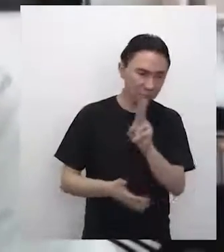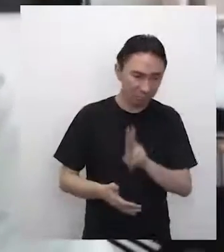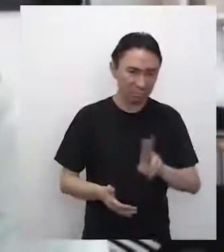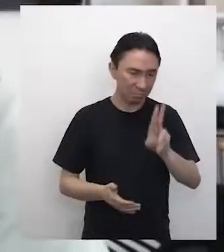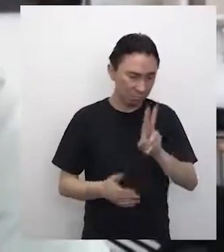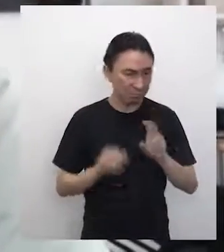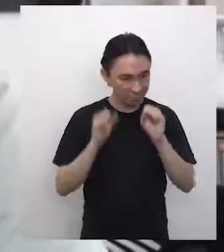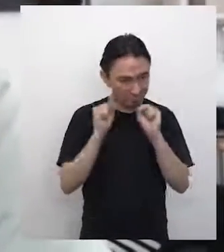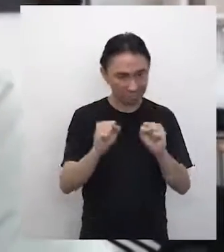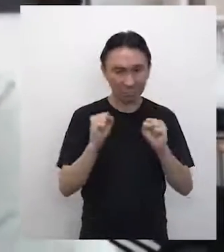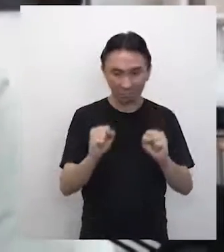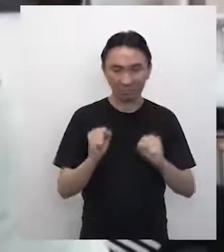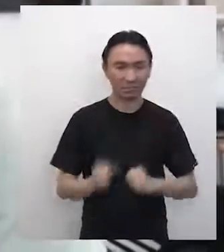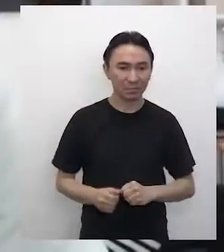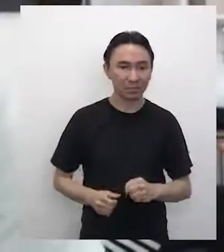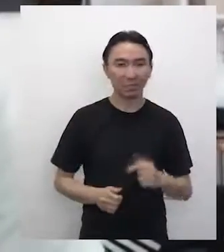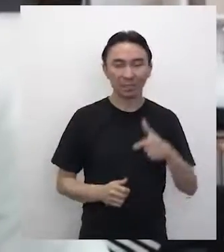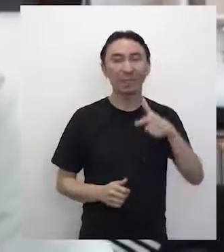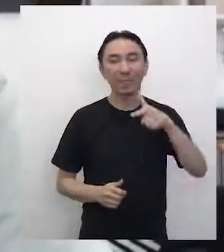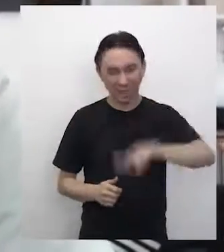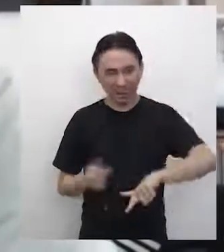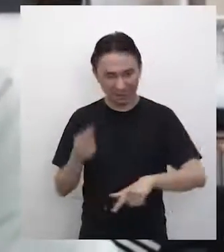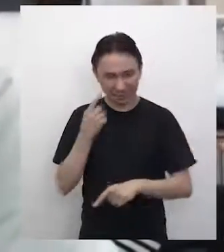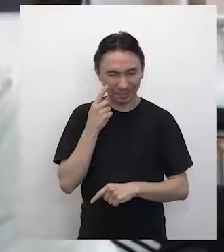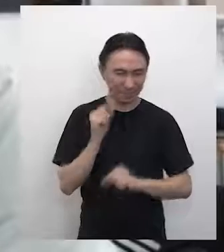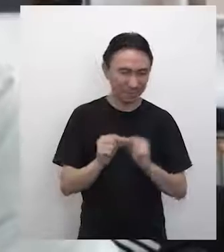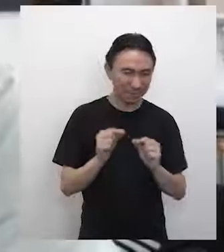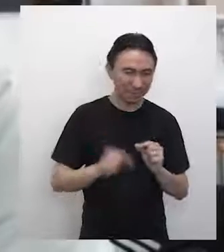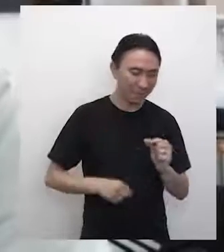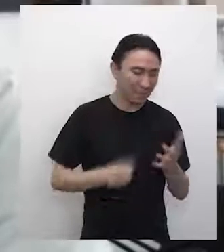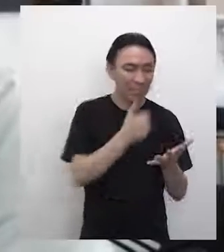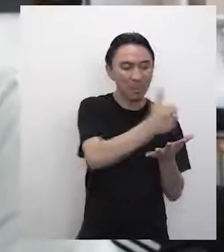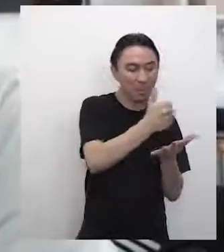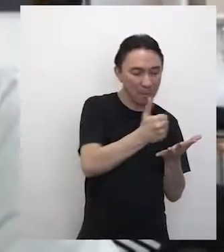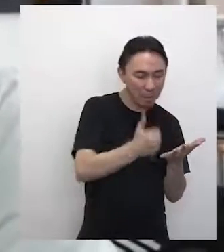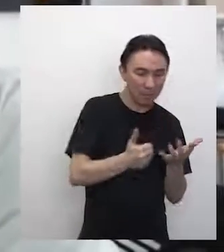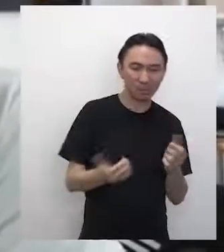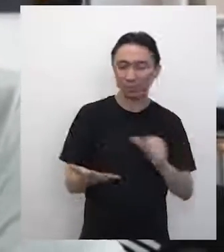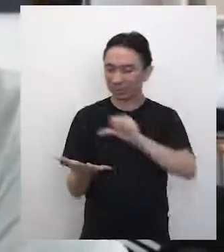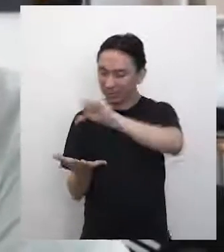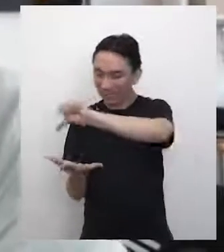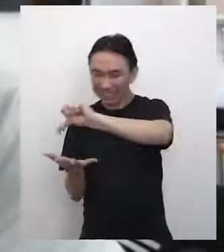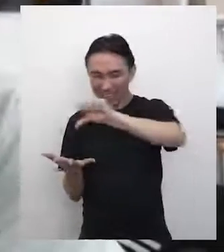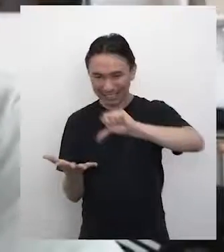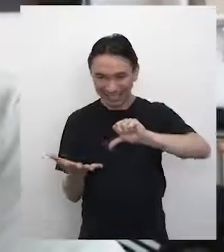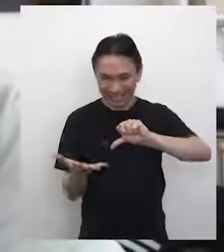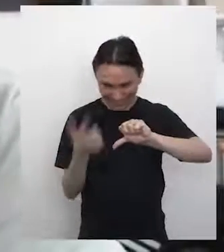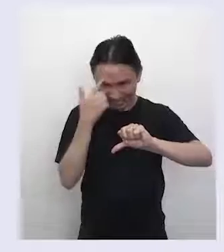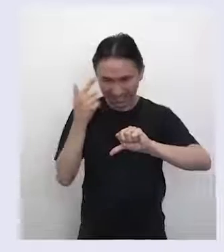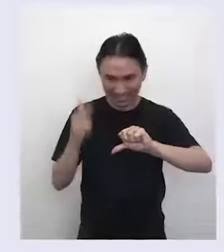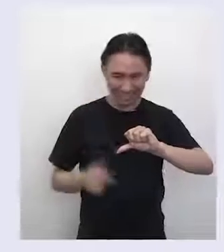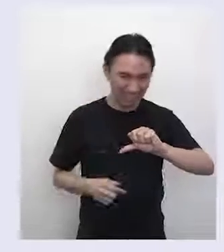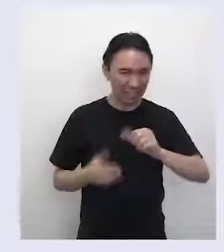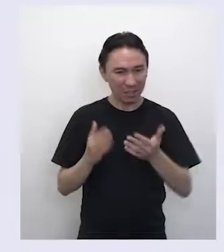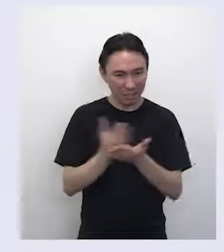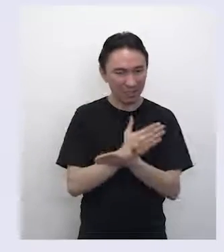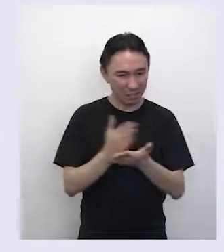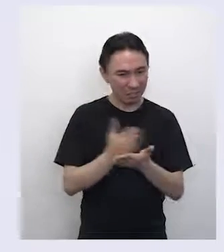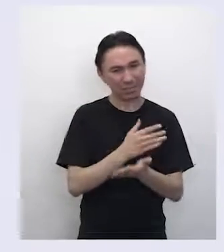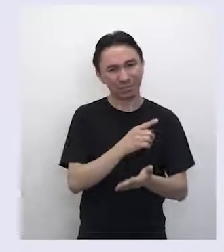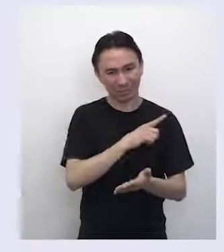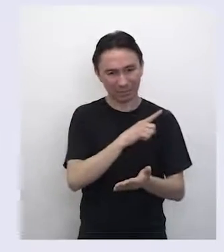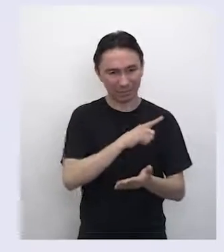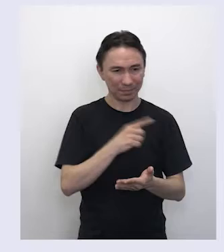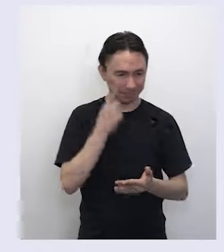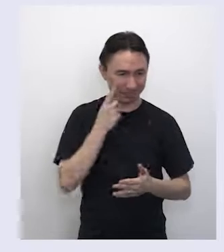Então, voltando agora lá para as vantagens e desvantagens, o pessoal começou, né, a falar algumas delas,